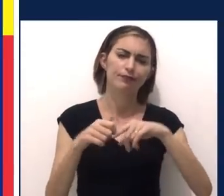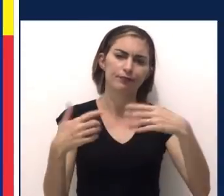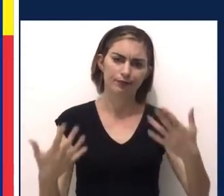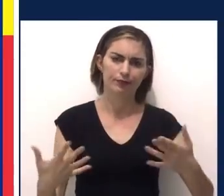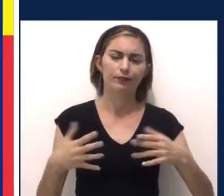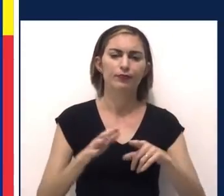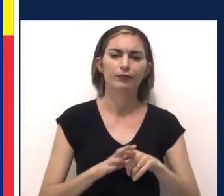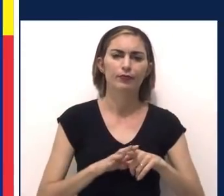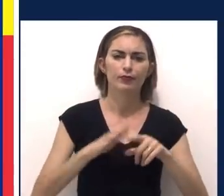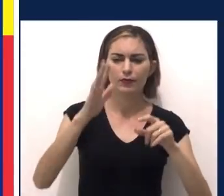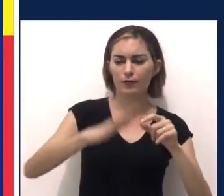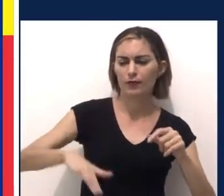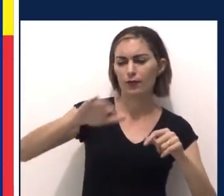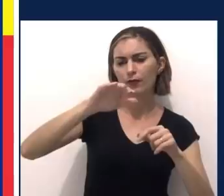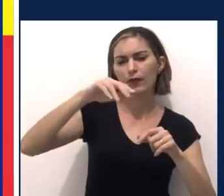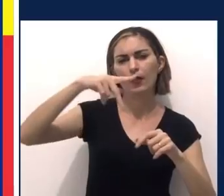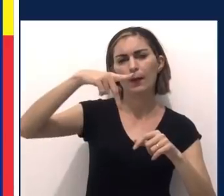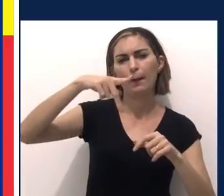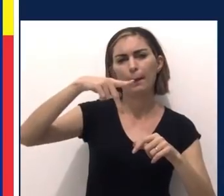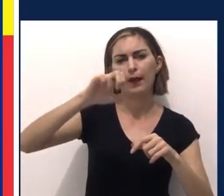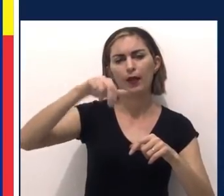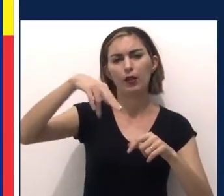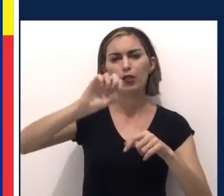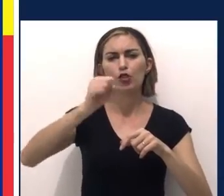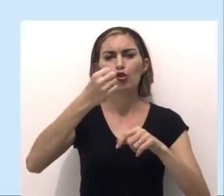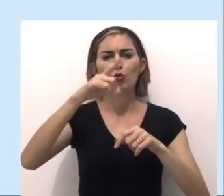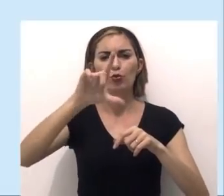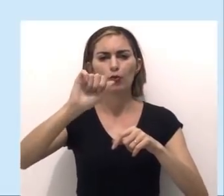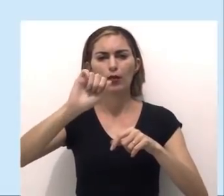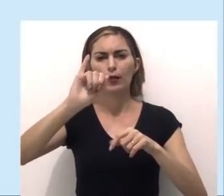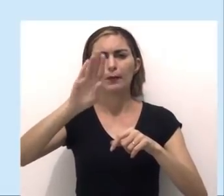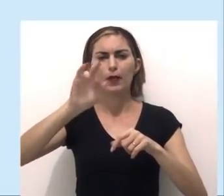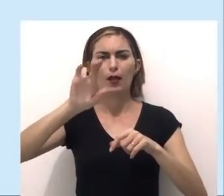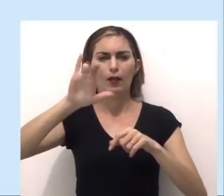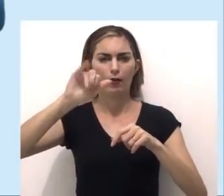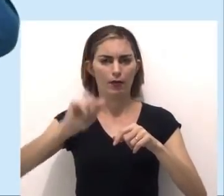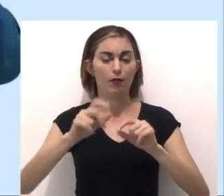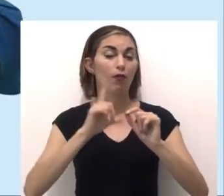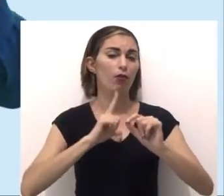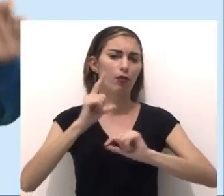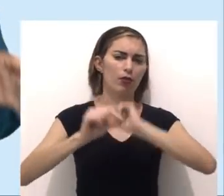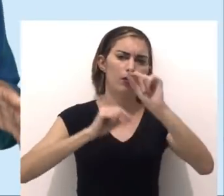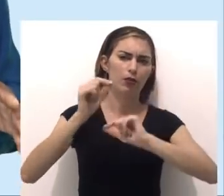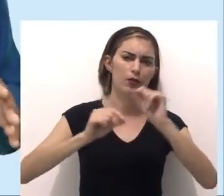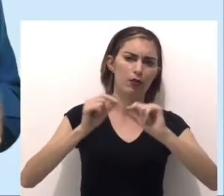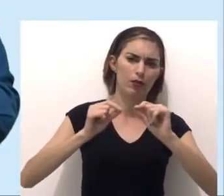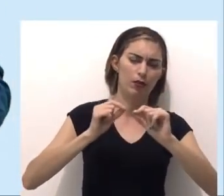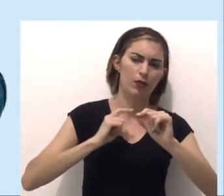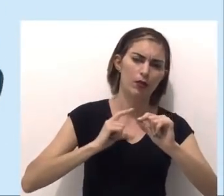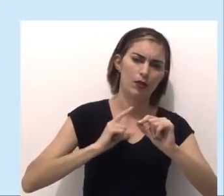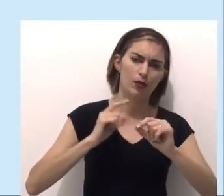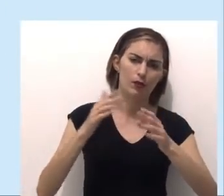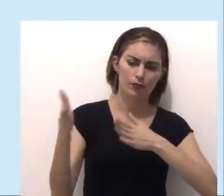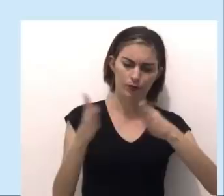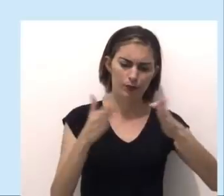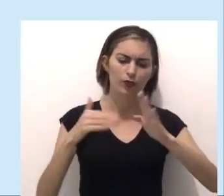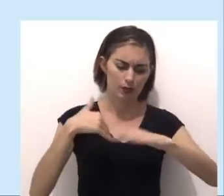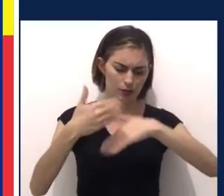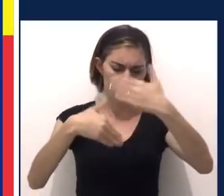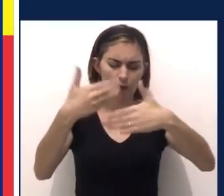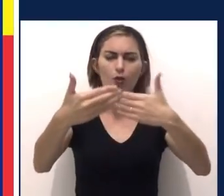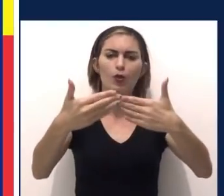reconquista, né, da Península Ibérica. Então, vai haver o quê? Aí ele diz o seguinte,